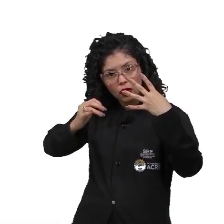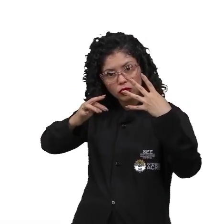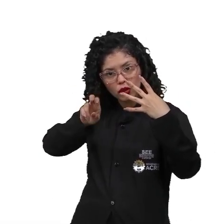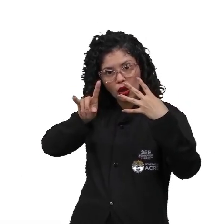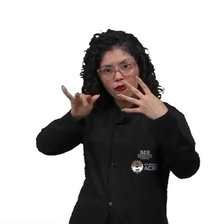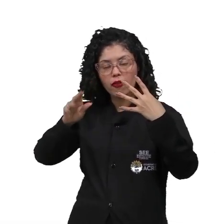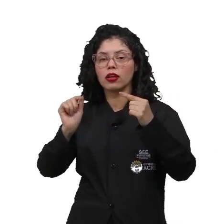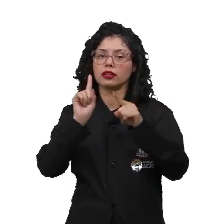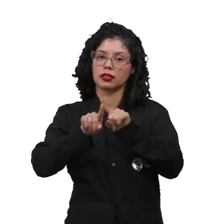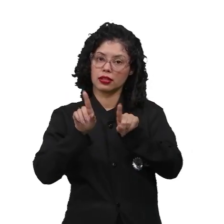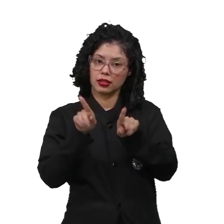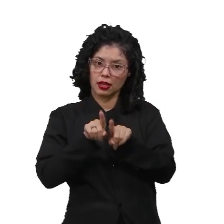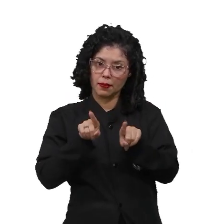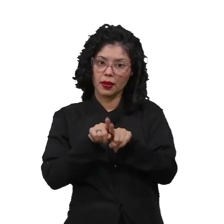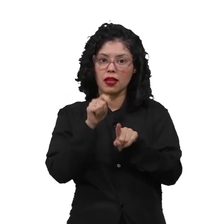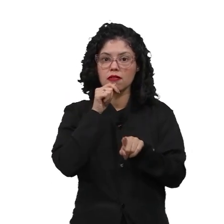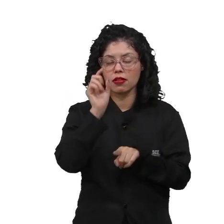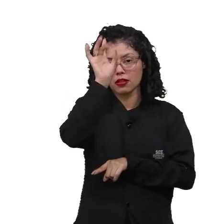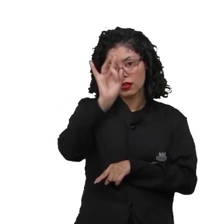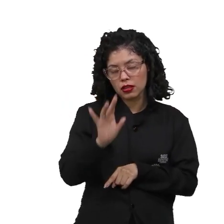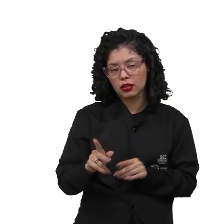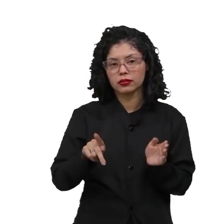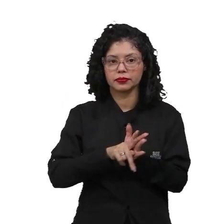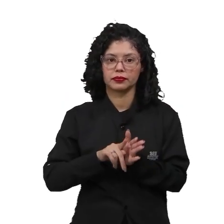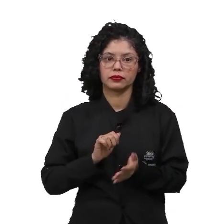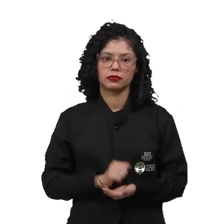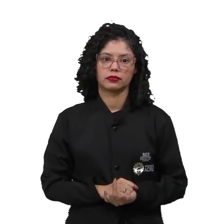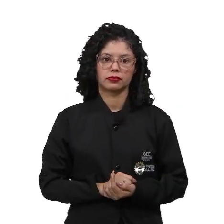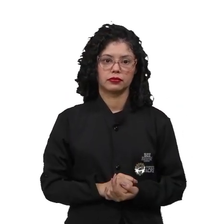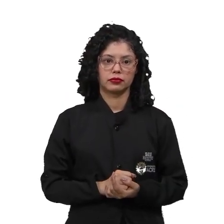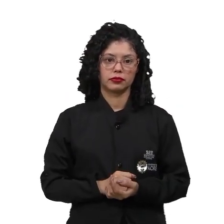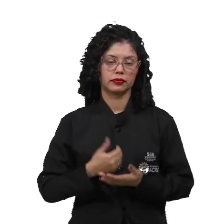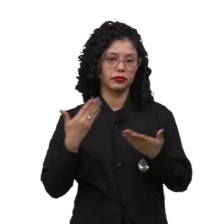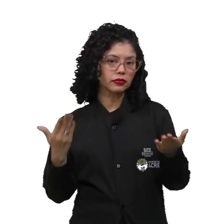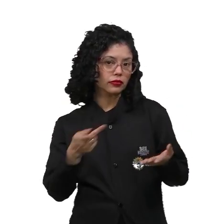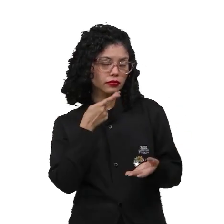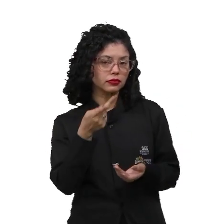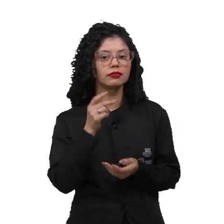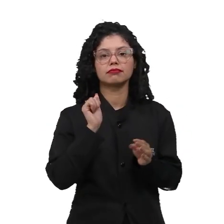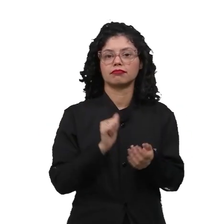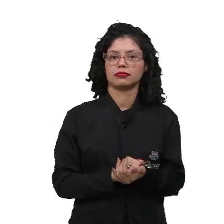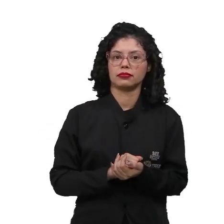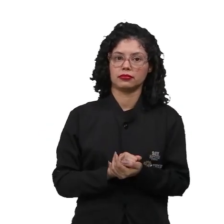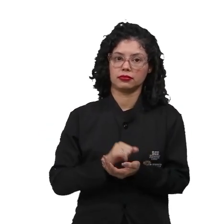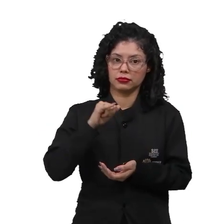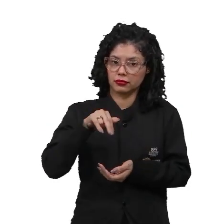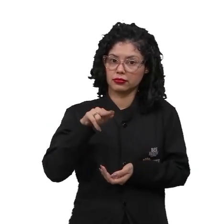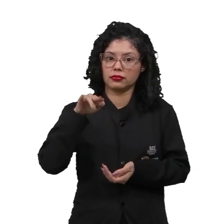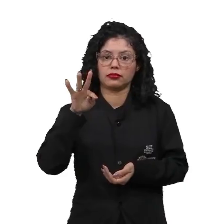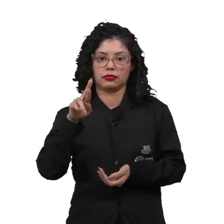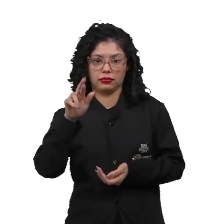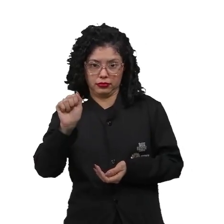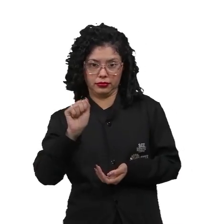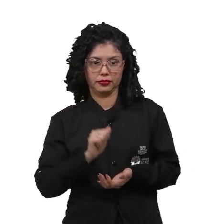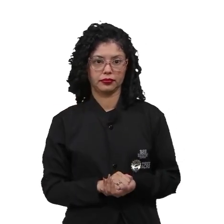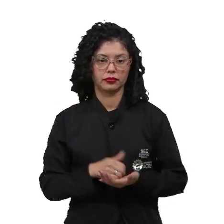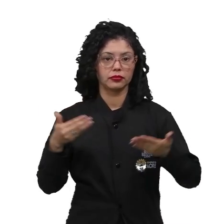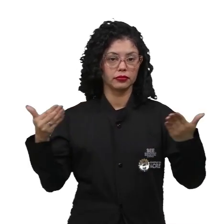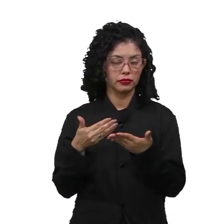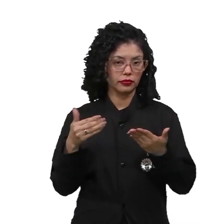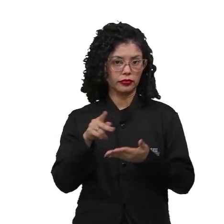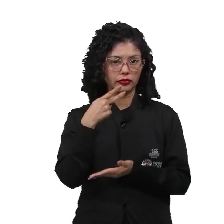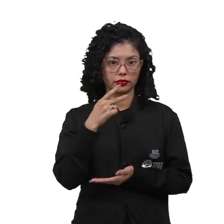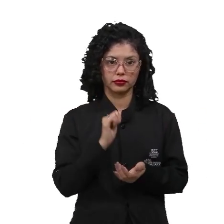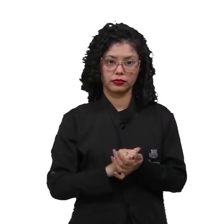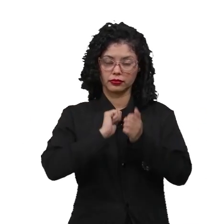Depois a gente também vai falar um pouquinho sobre cada um deles. Então essa daí, gente, é a imunidade inata. Agora a